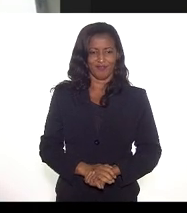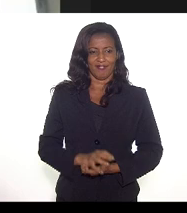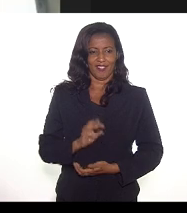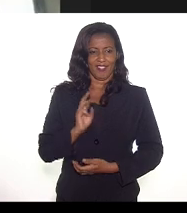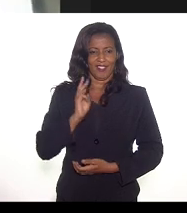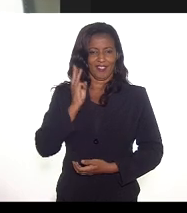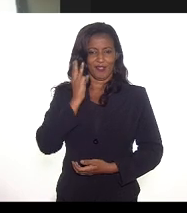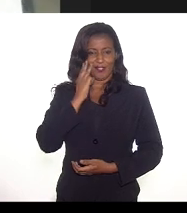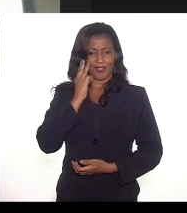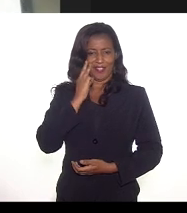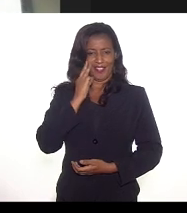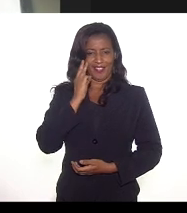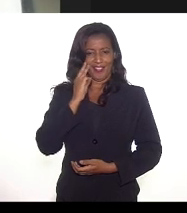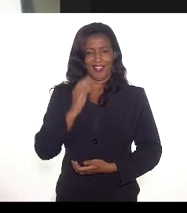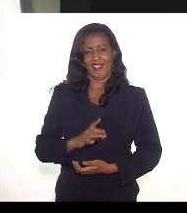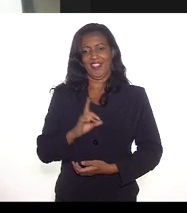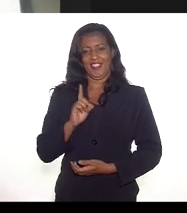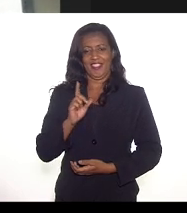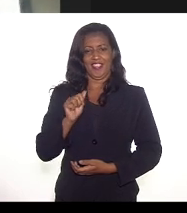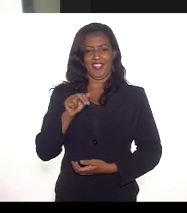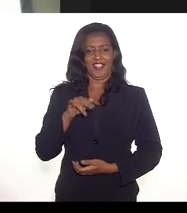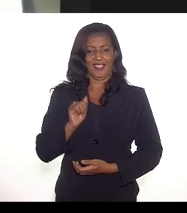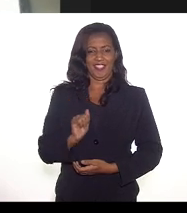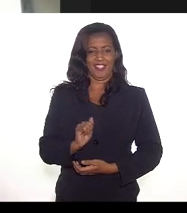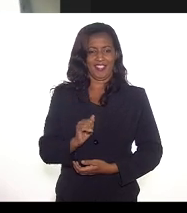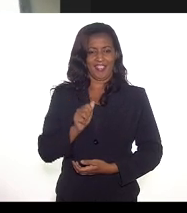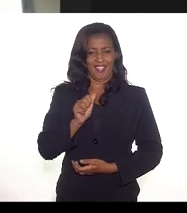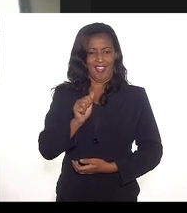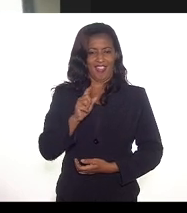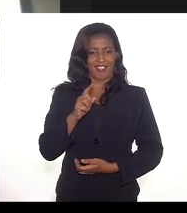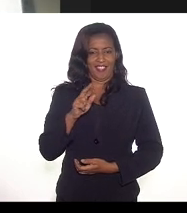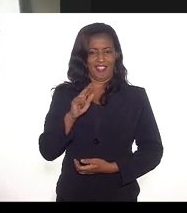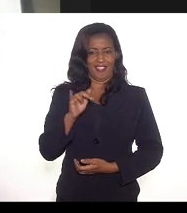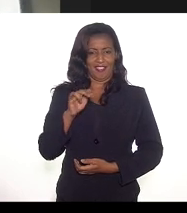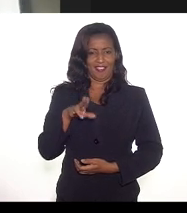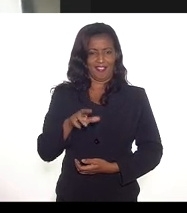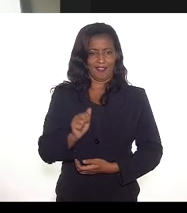Valdec, Librelon, Dani, Adriana.